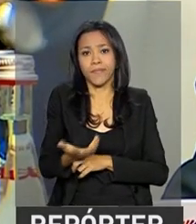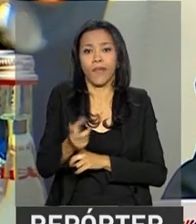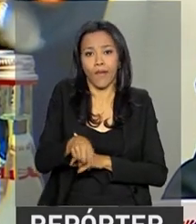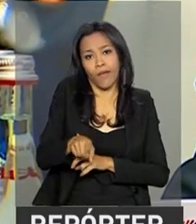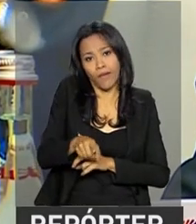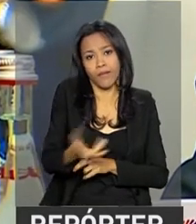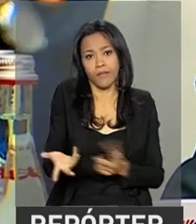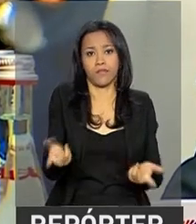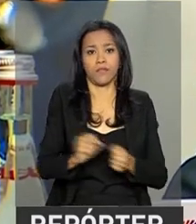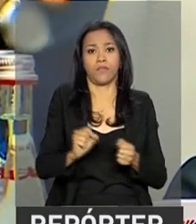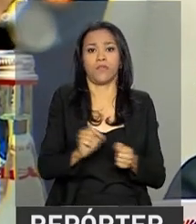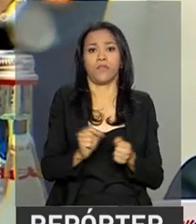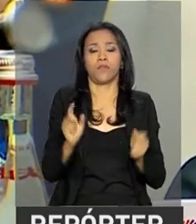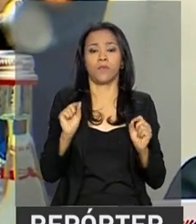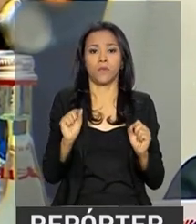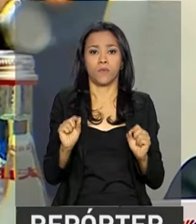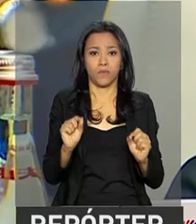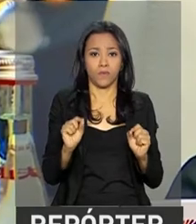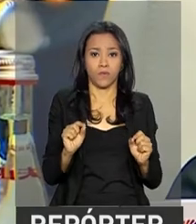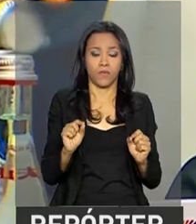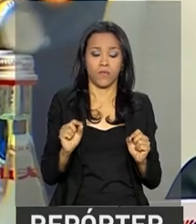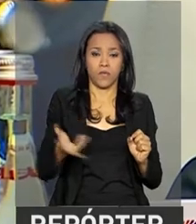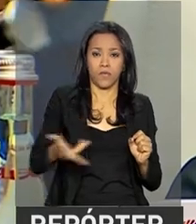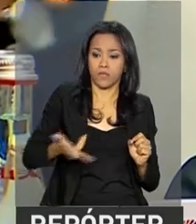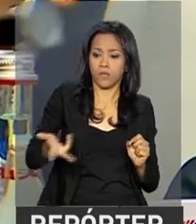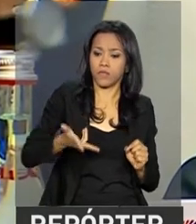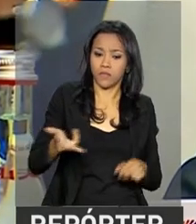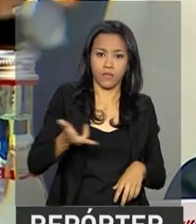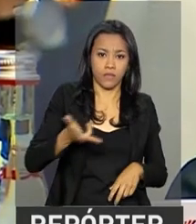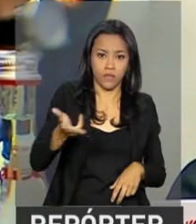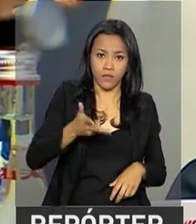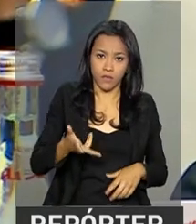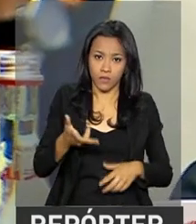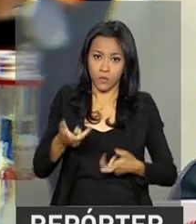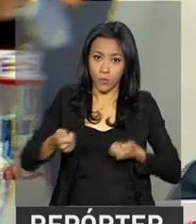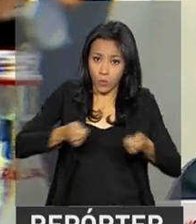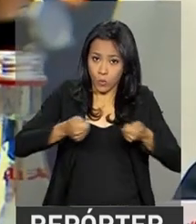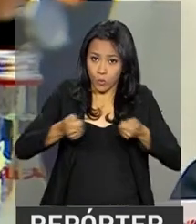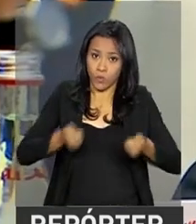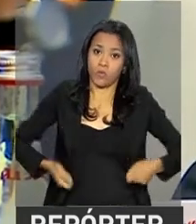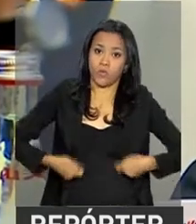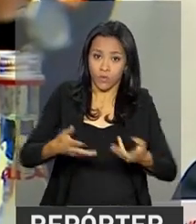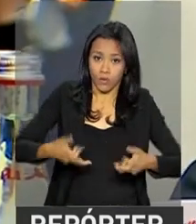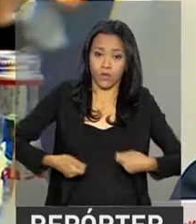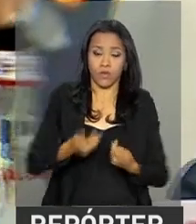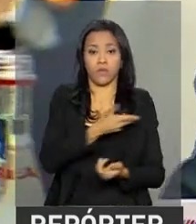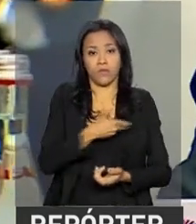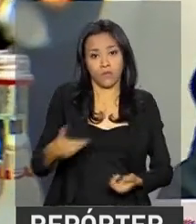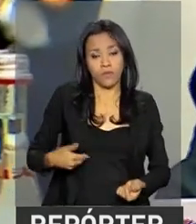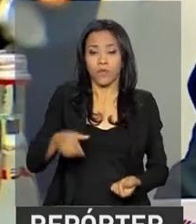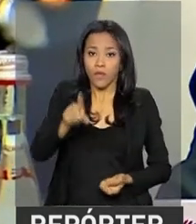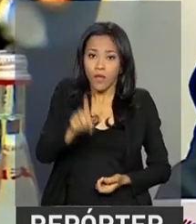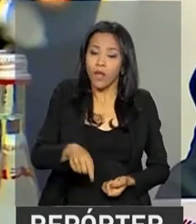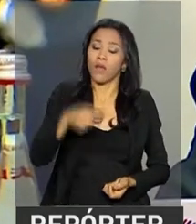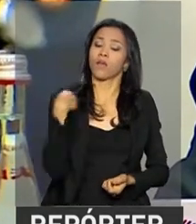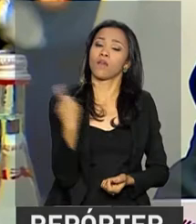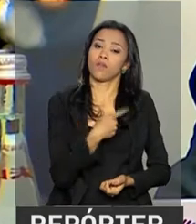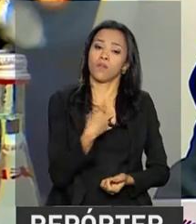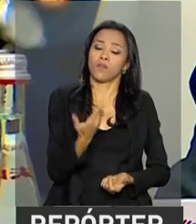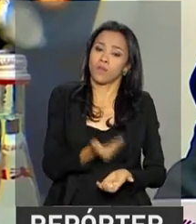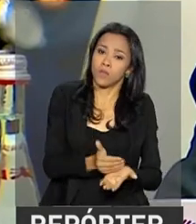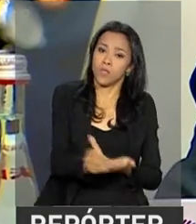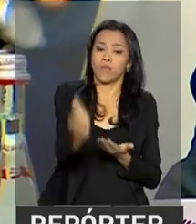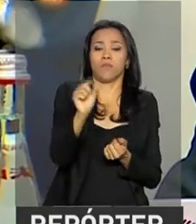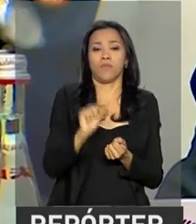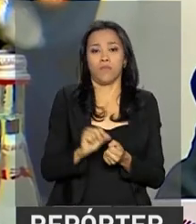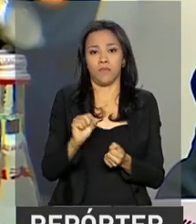remediar a expansão acelerada dos gastos públicos. E foi o que passamos a fazer por